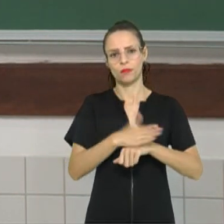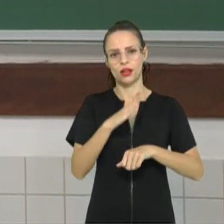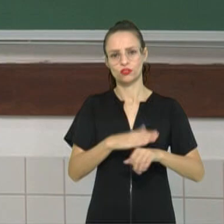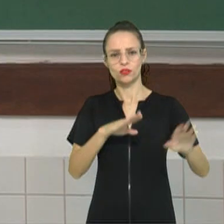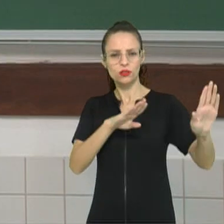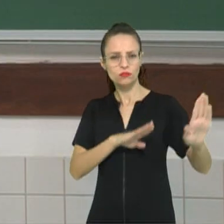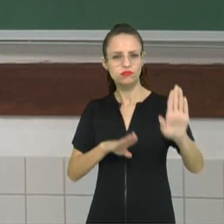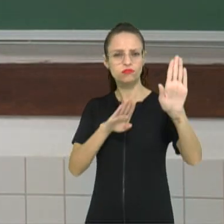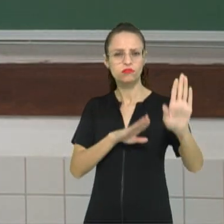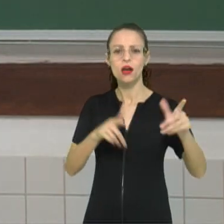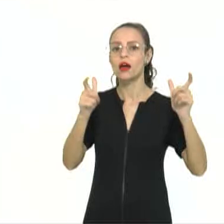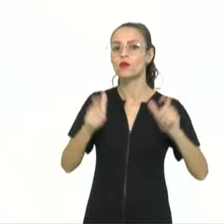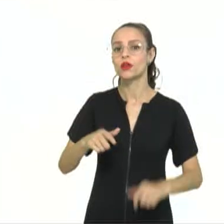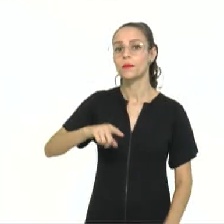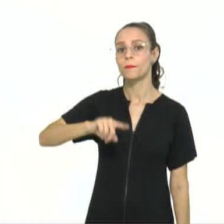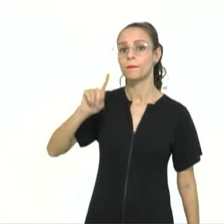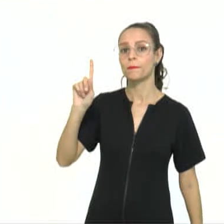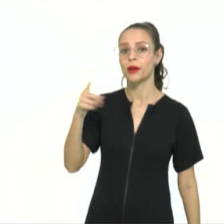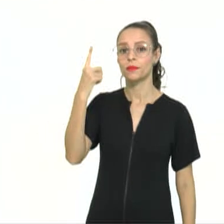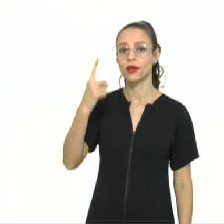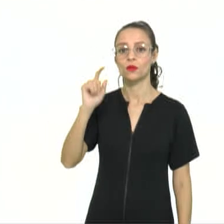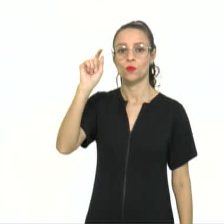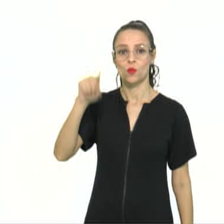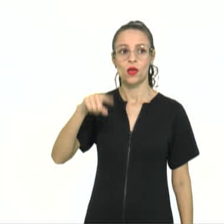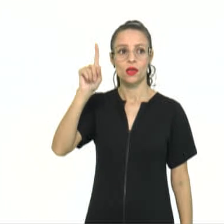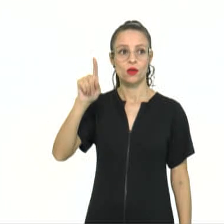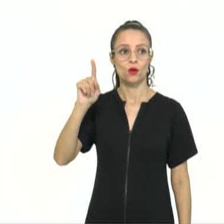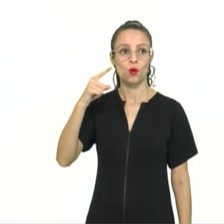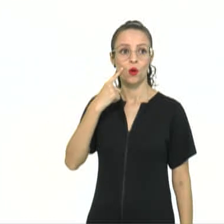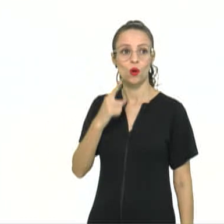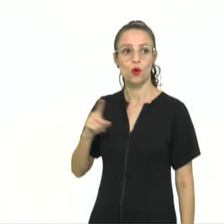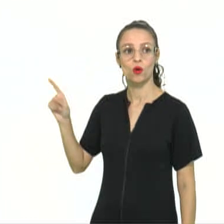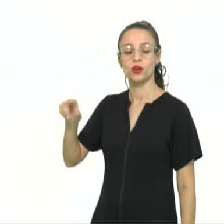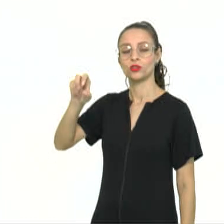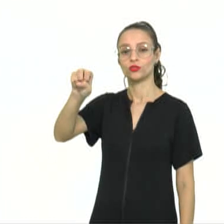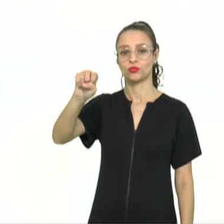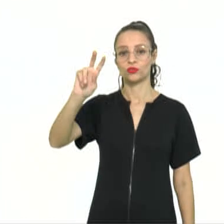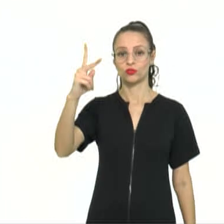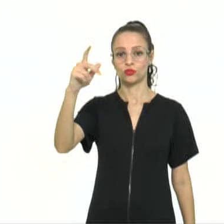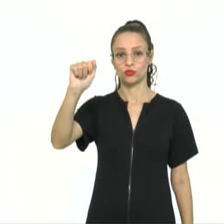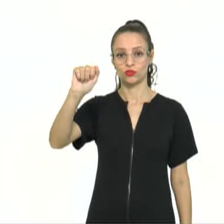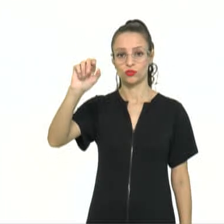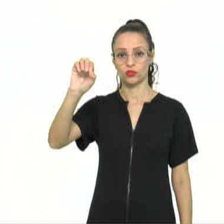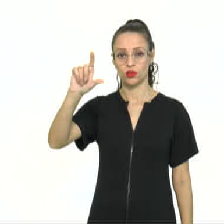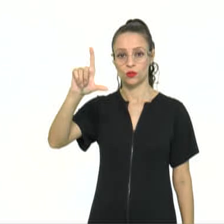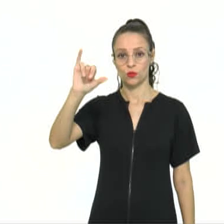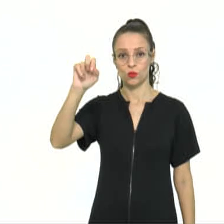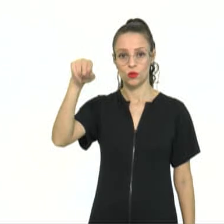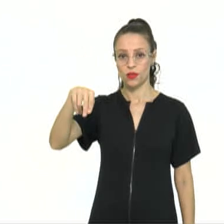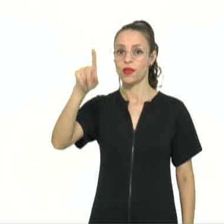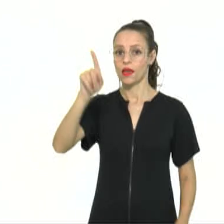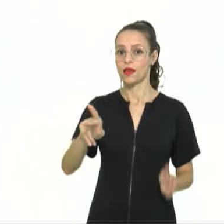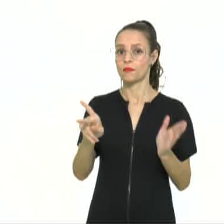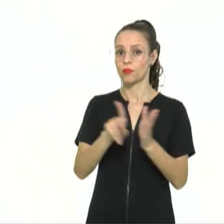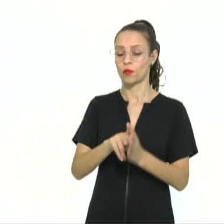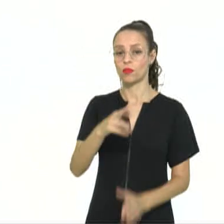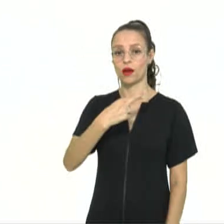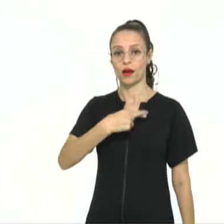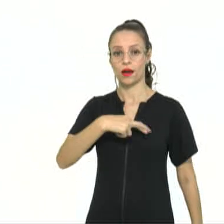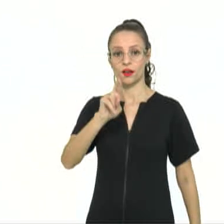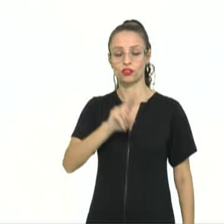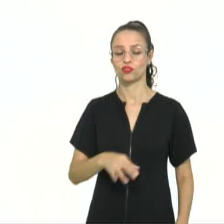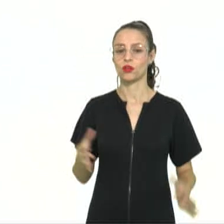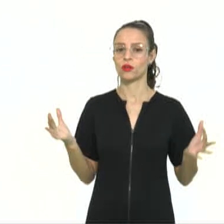Fu, né? O primeiro desses templos é o templo Shaolin, né? Então, o Shaolin é da religião budista, né? Então, como